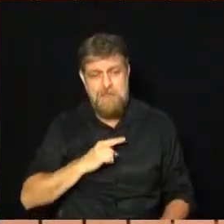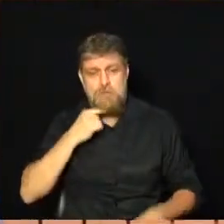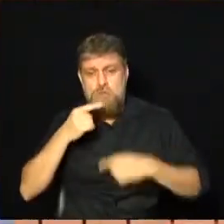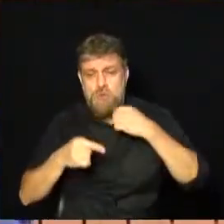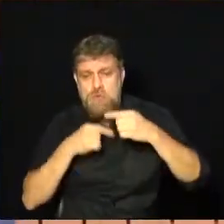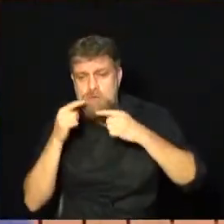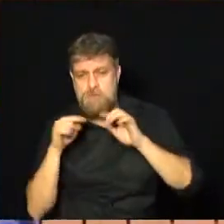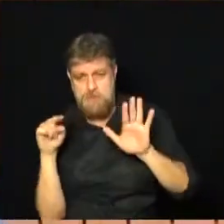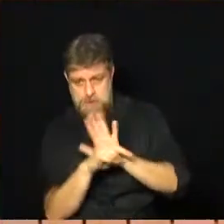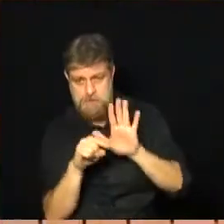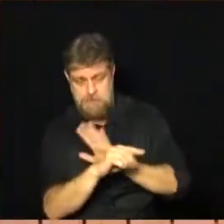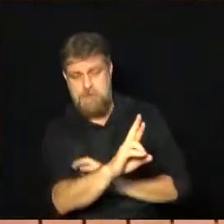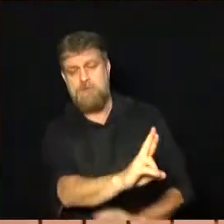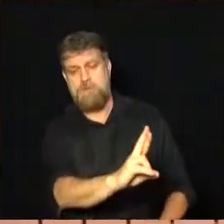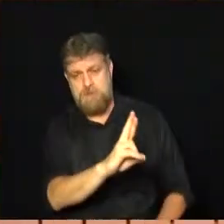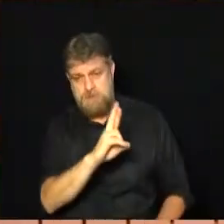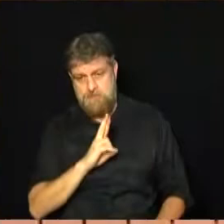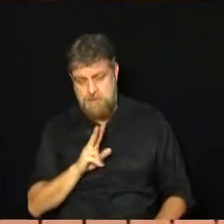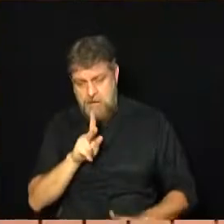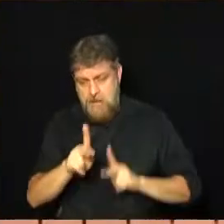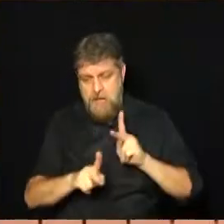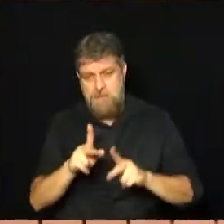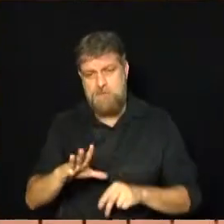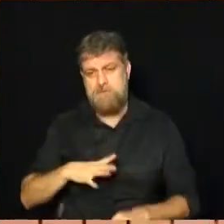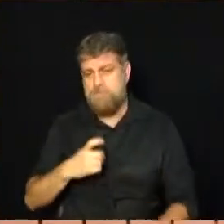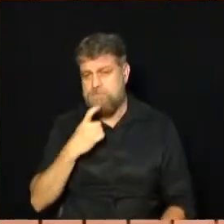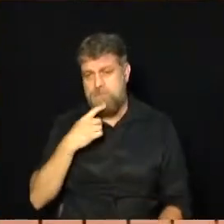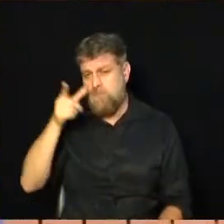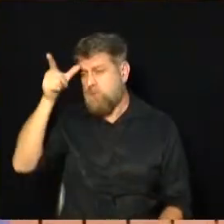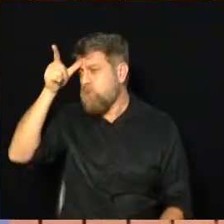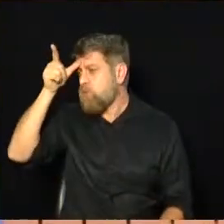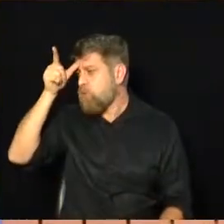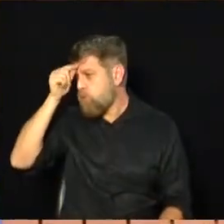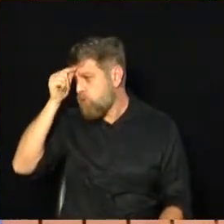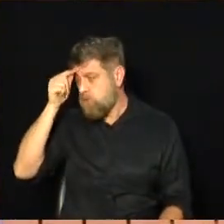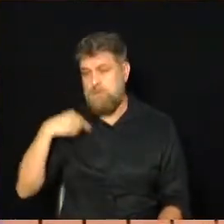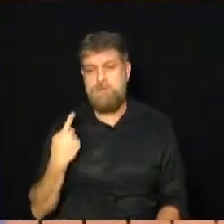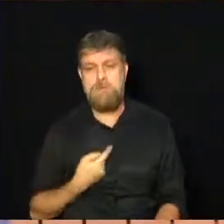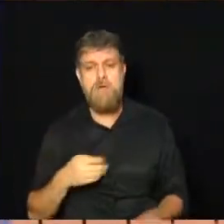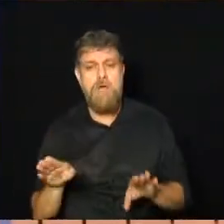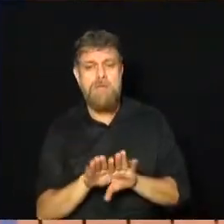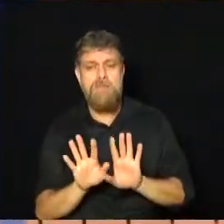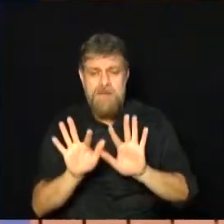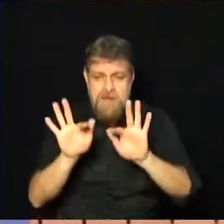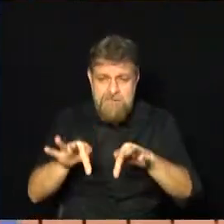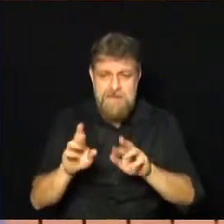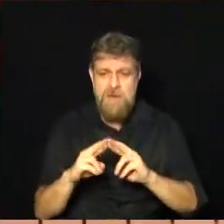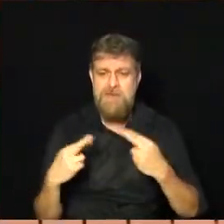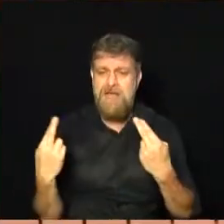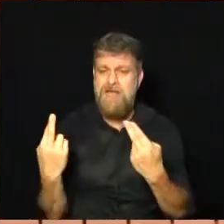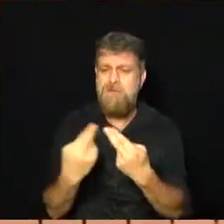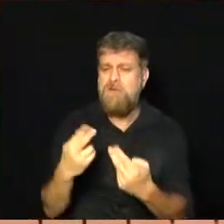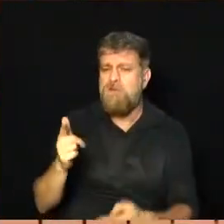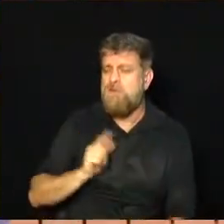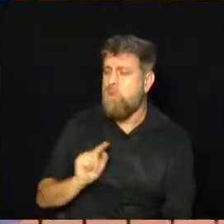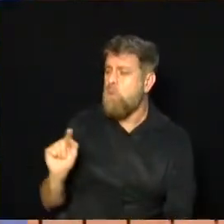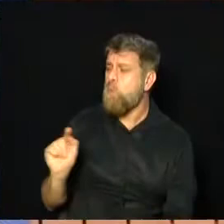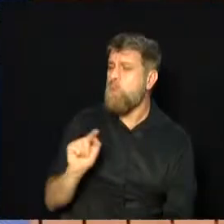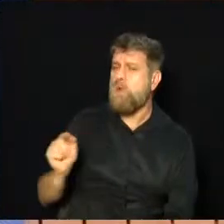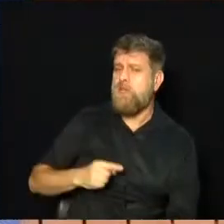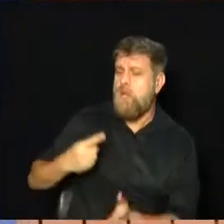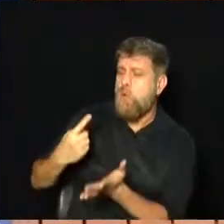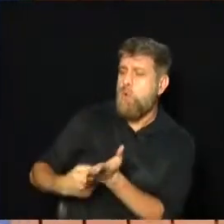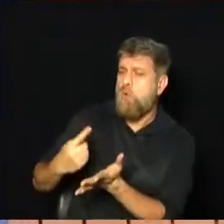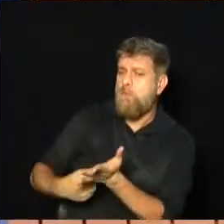de todos os munícipes da cidade de Campinas. Vereador, e também aqui no final da reunião ficou ali estabelecido